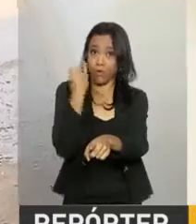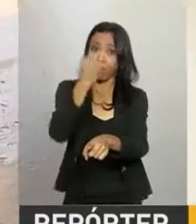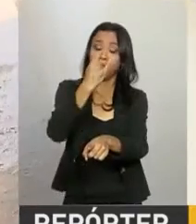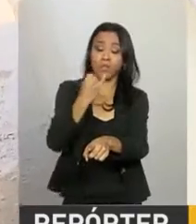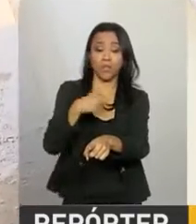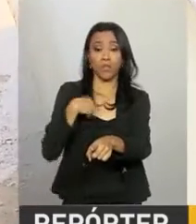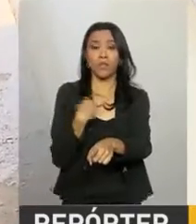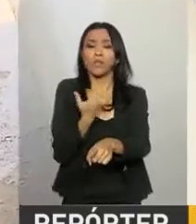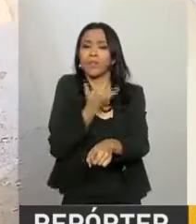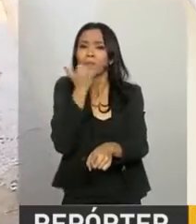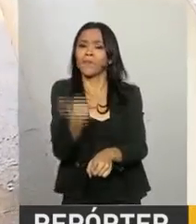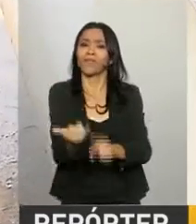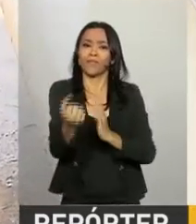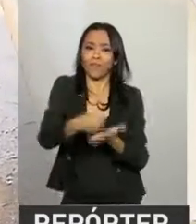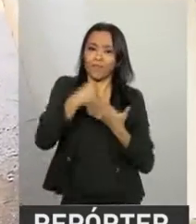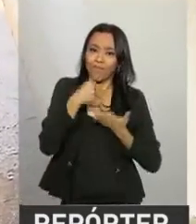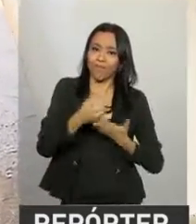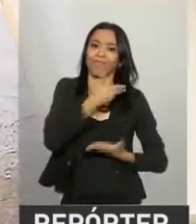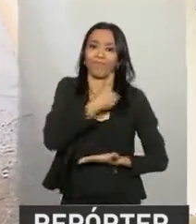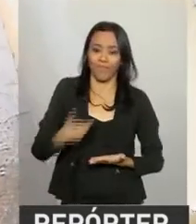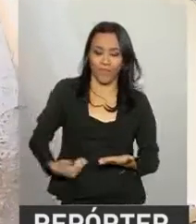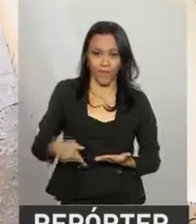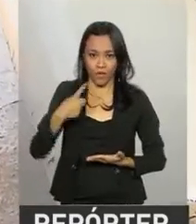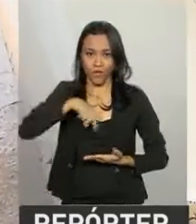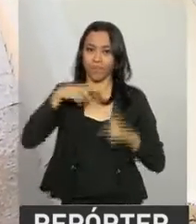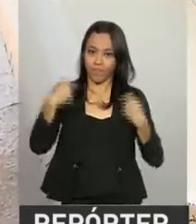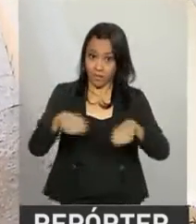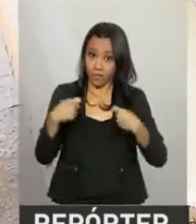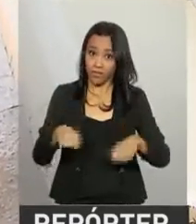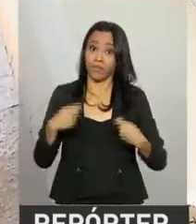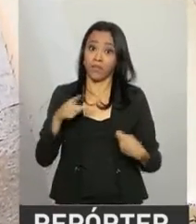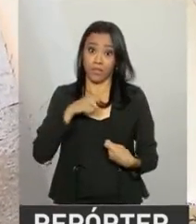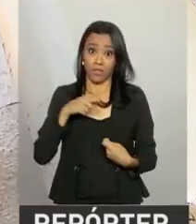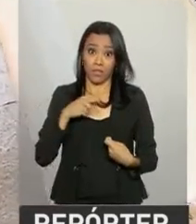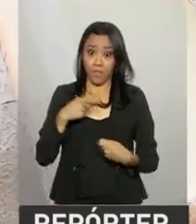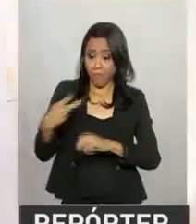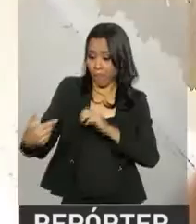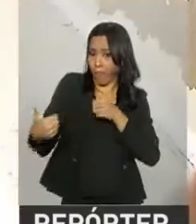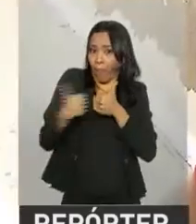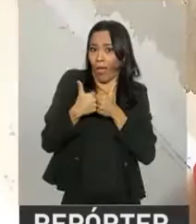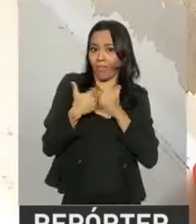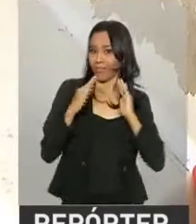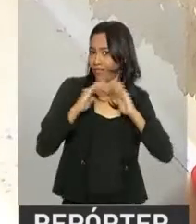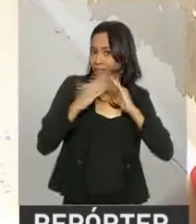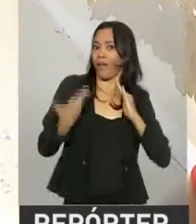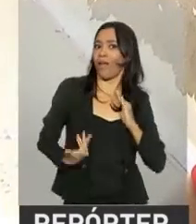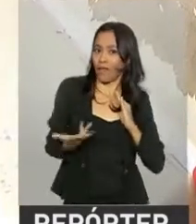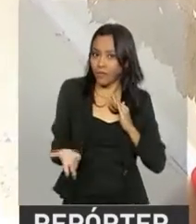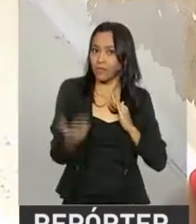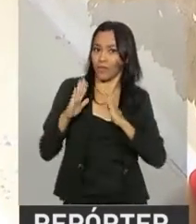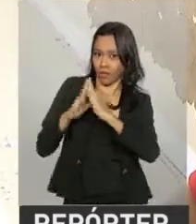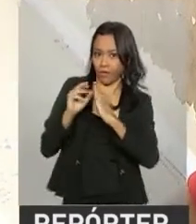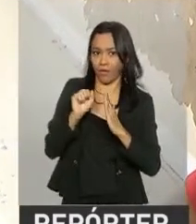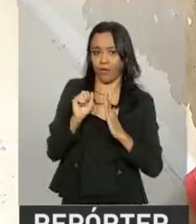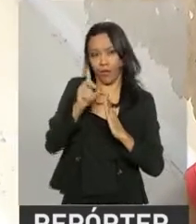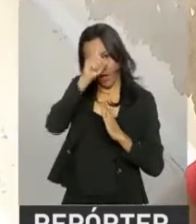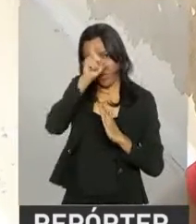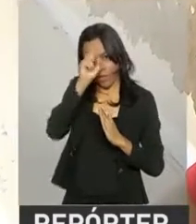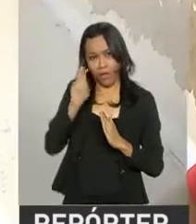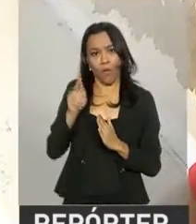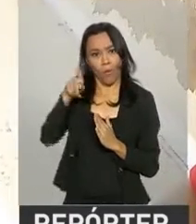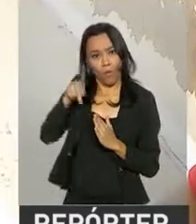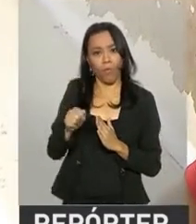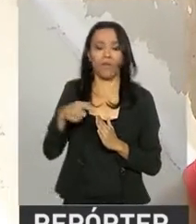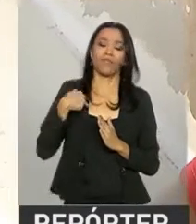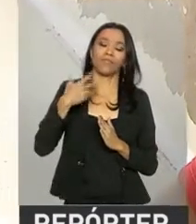sistema do Governo a gente precisa sim peça disponibilidade perto de casa né parei com investimento correto a